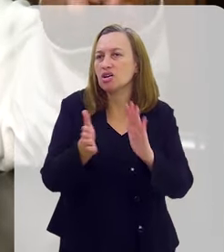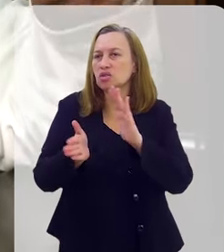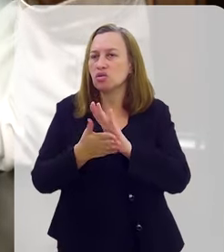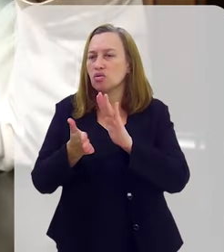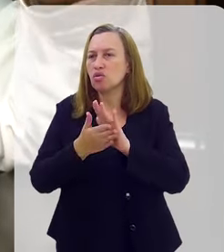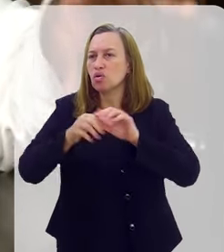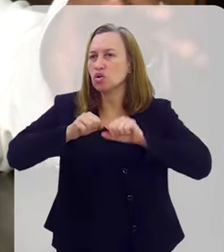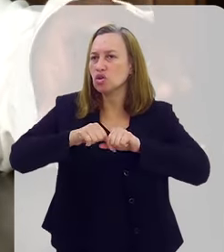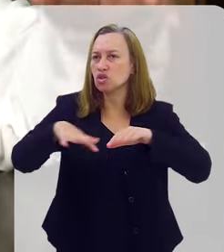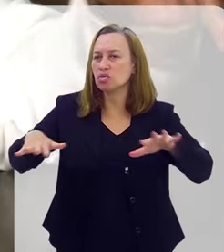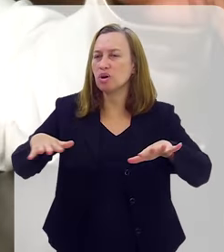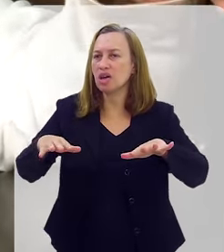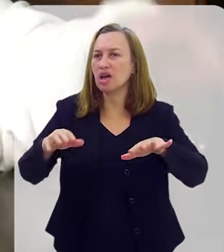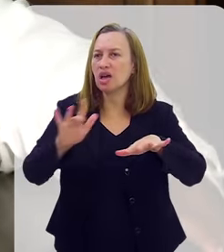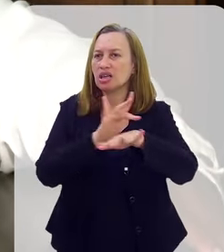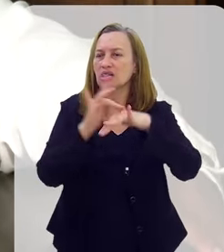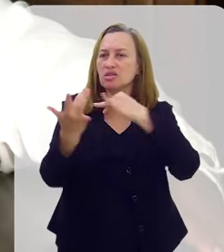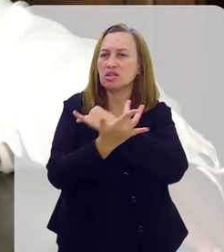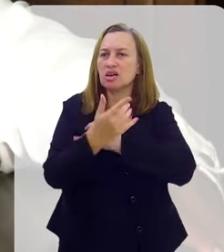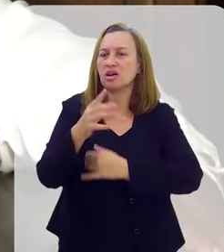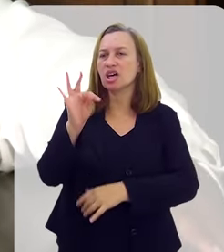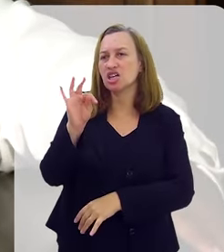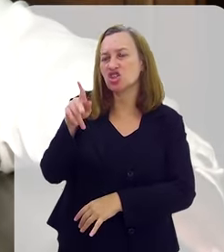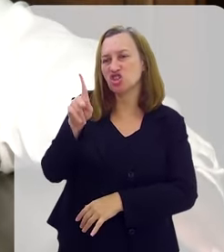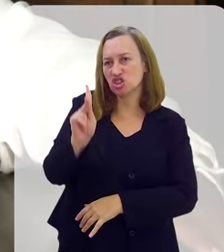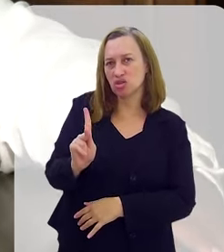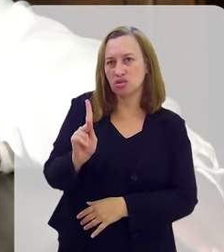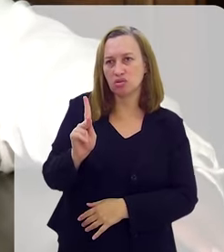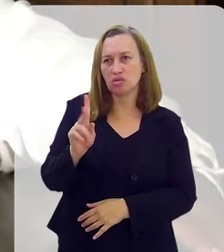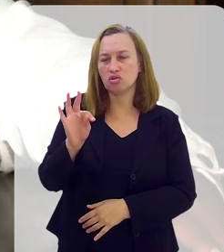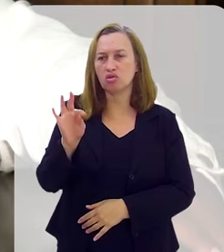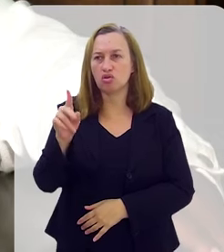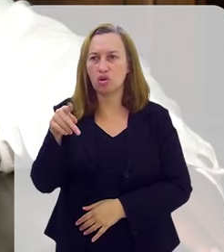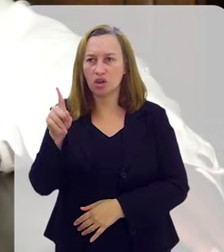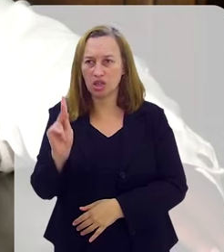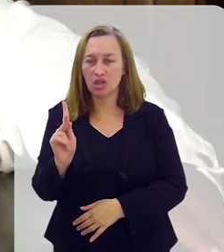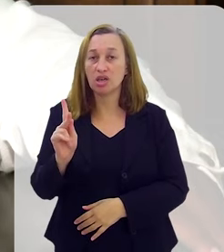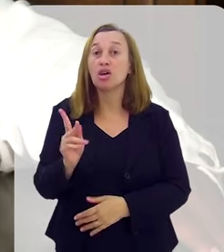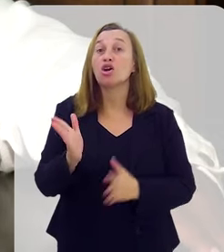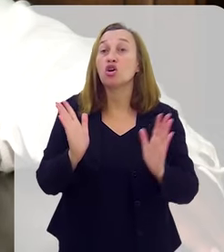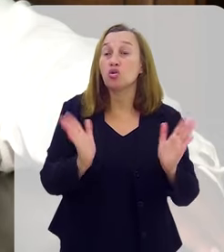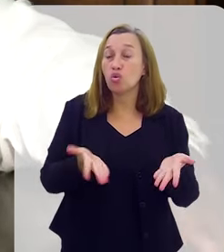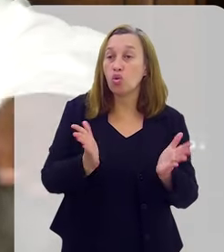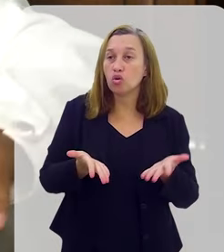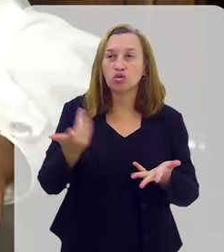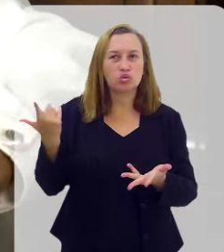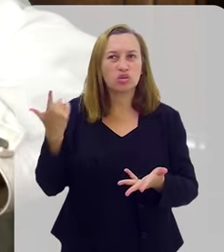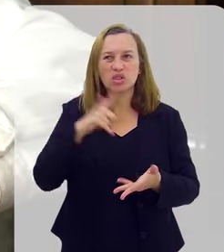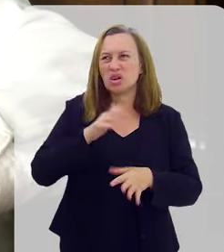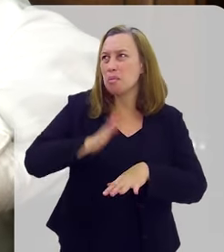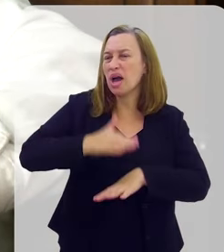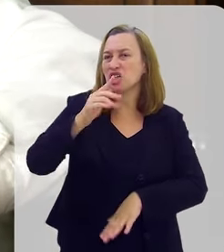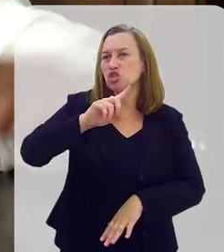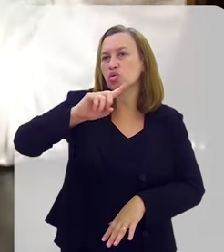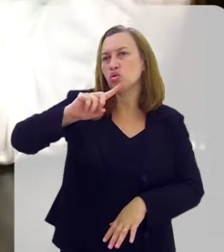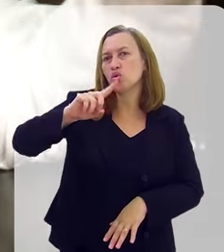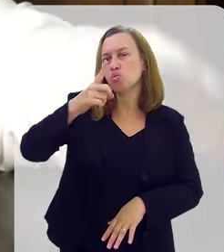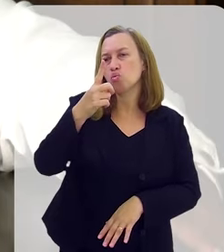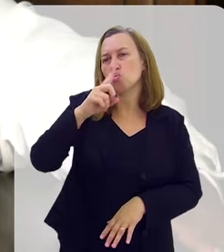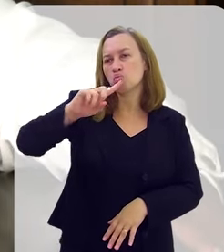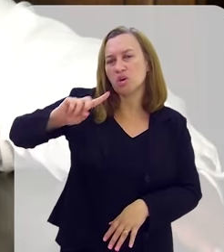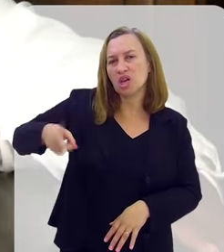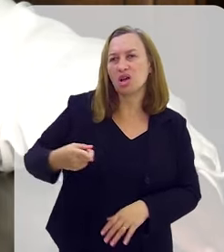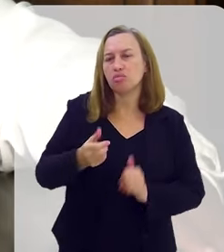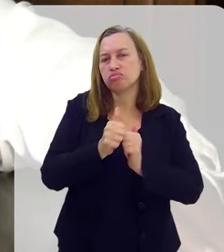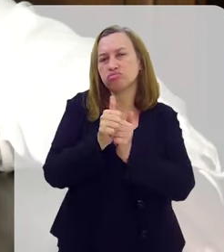comecei a apostar nessa nova rede social, que é o TikTok. E que está arrebentando, e hoje eu né? Exato. Hoje eu já alcancei mais de 1 milhão